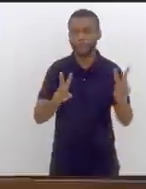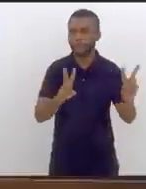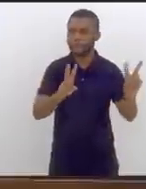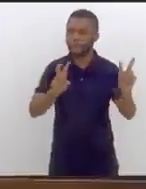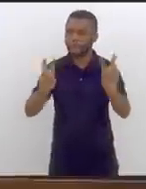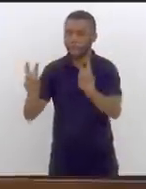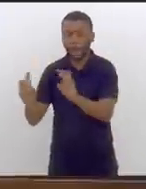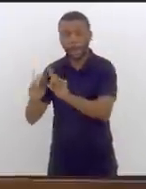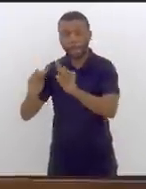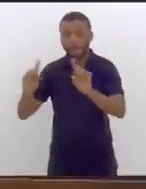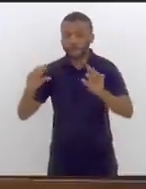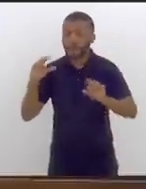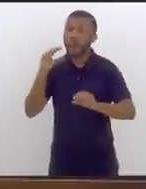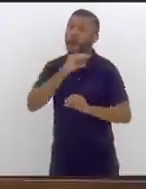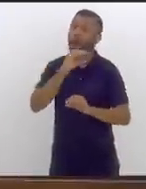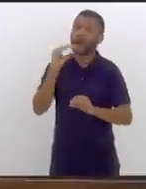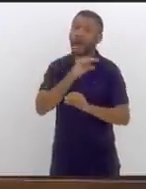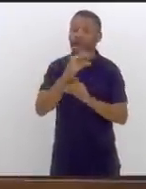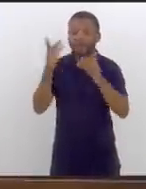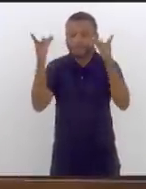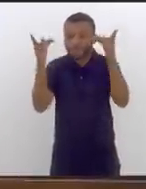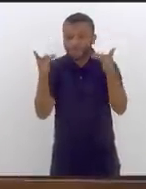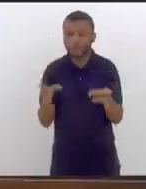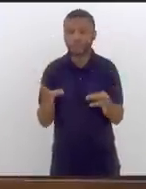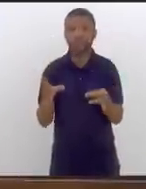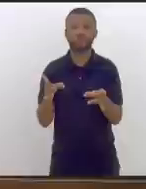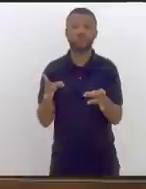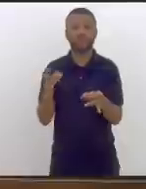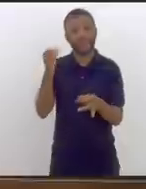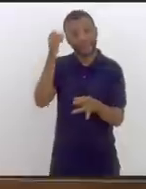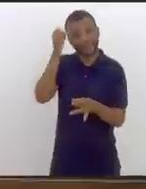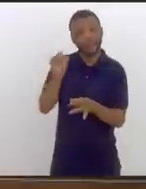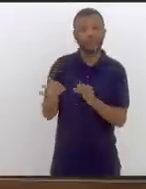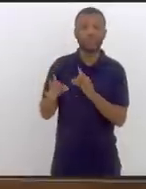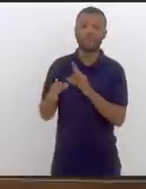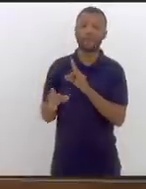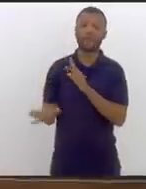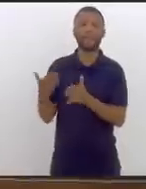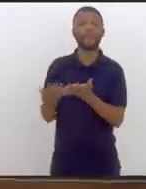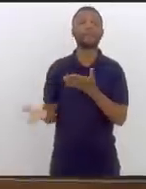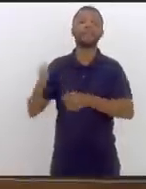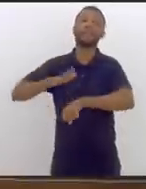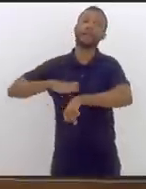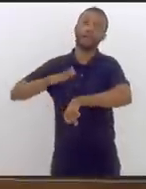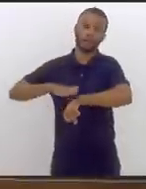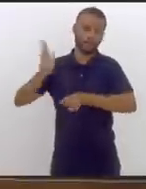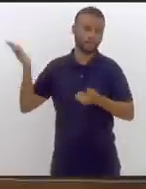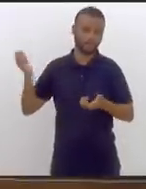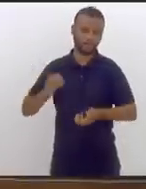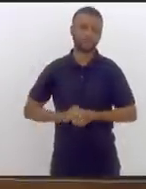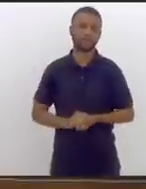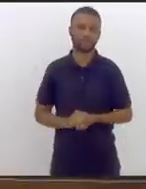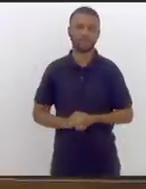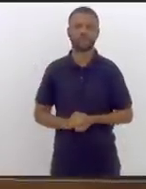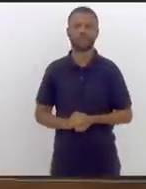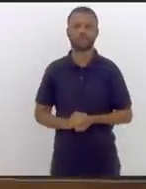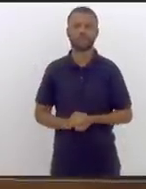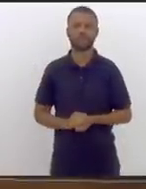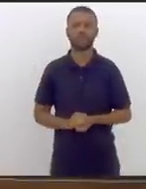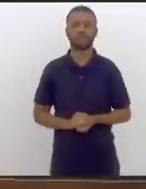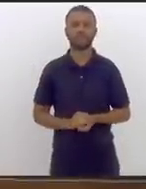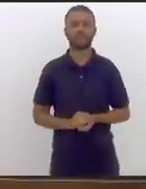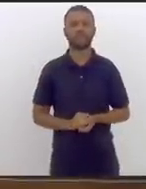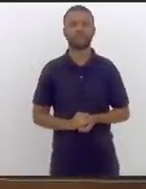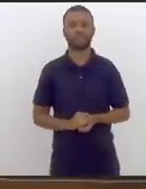de forma minuciosa mas também pontual para que nós não levemos muito tempo aí vamos perder essa grande oportunidade